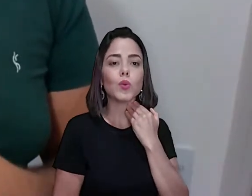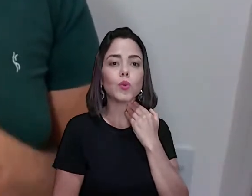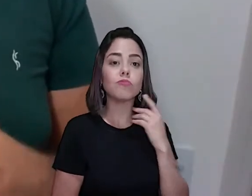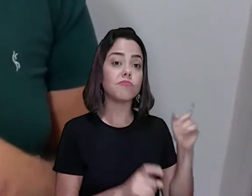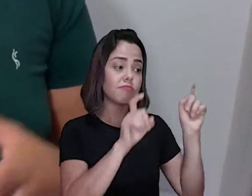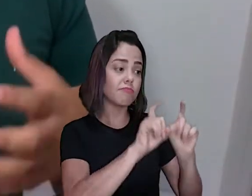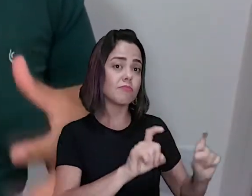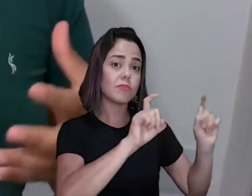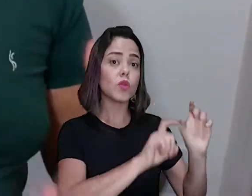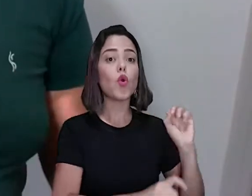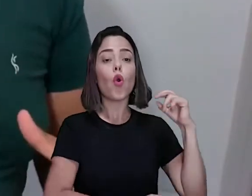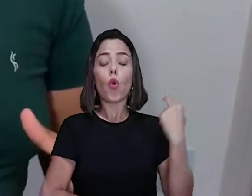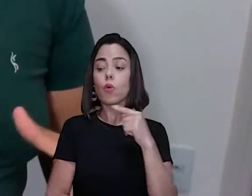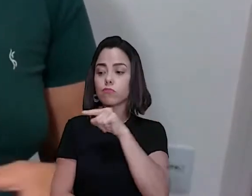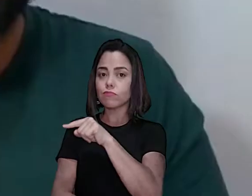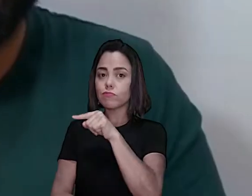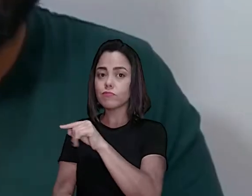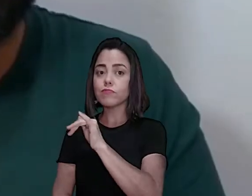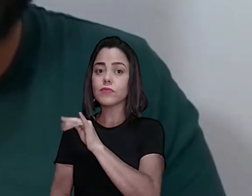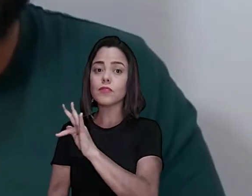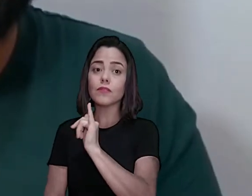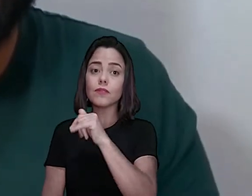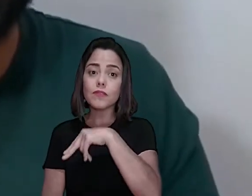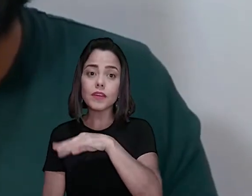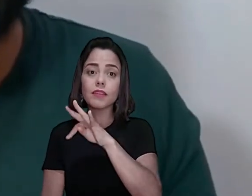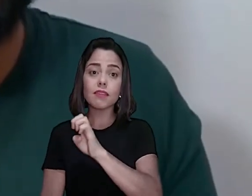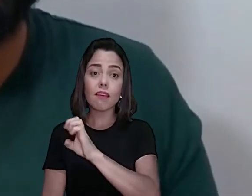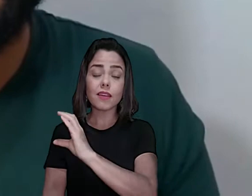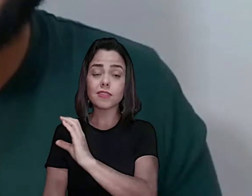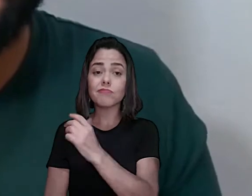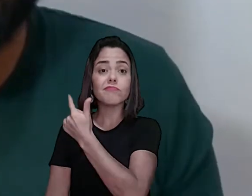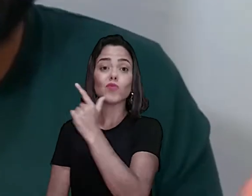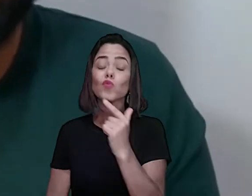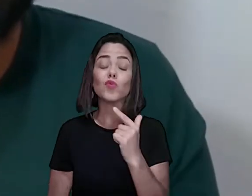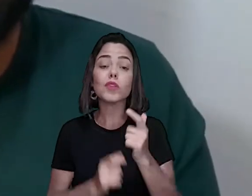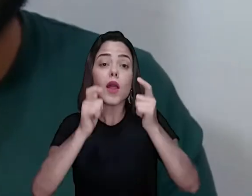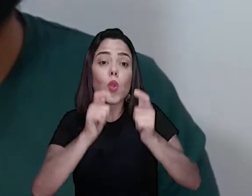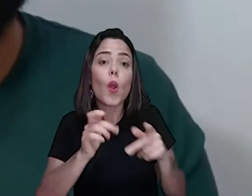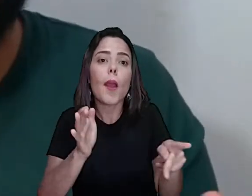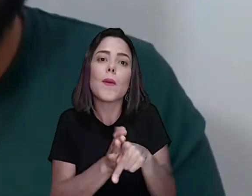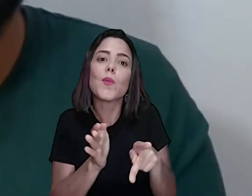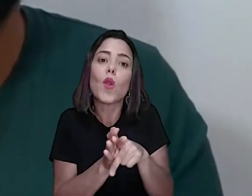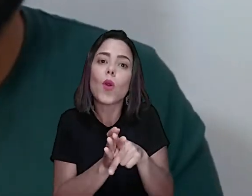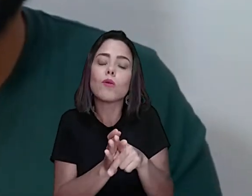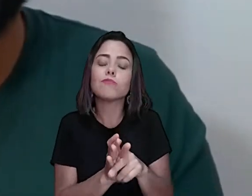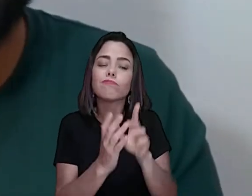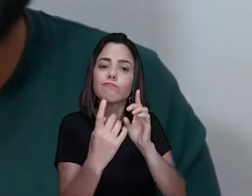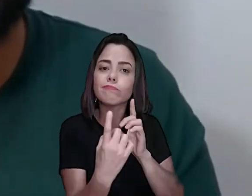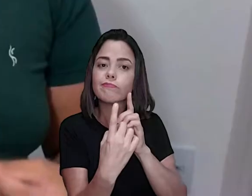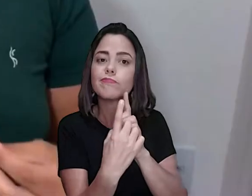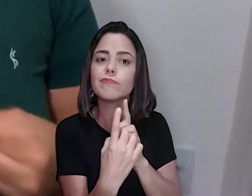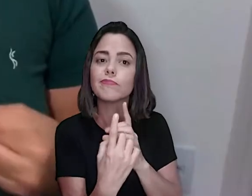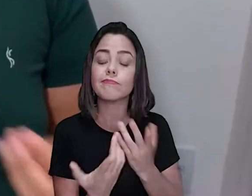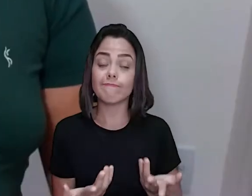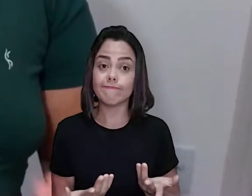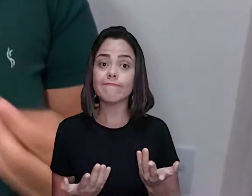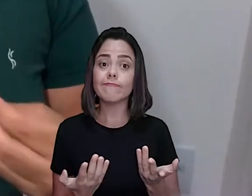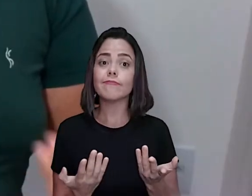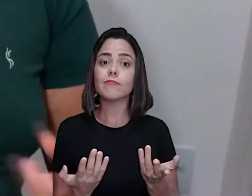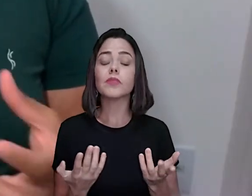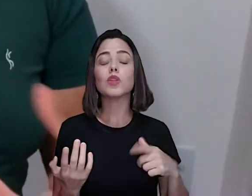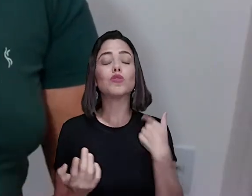uma fintech para ter a nossa conta, muito provavelmente eles não vão ter agências físicas próximas da gente e isso